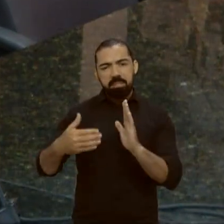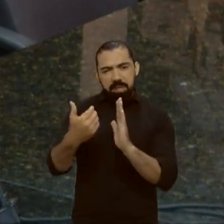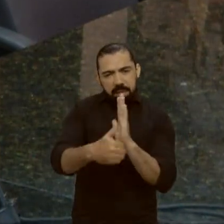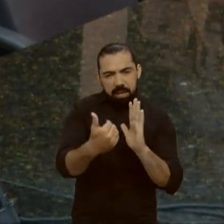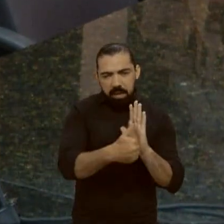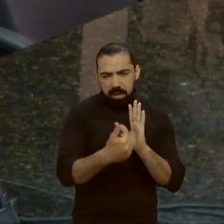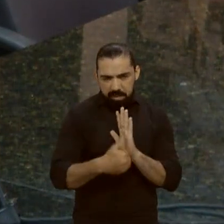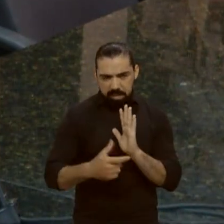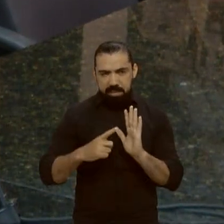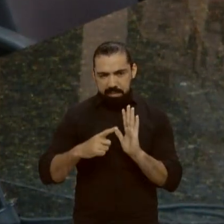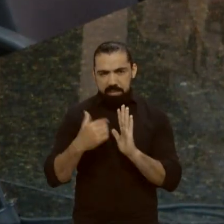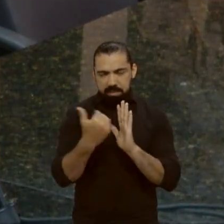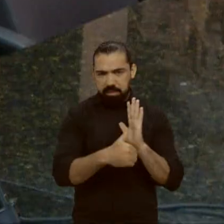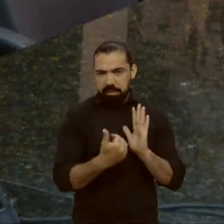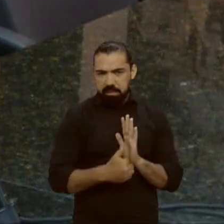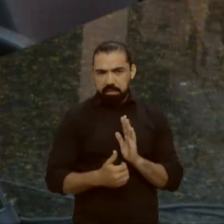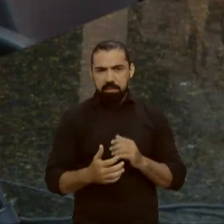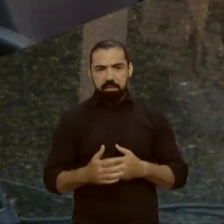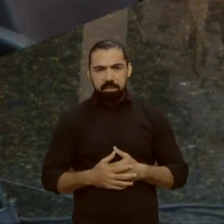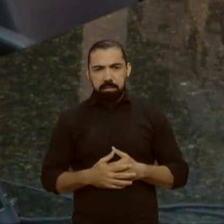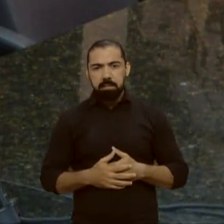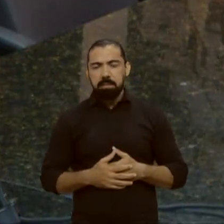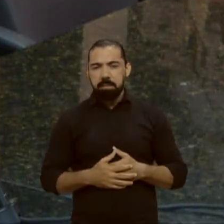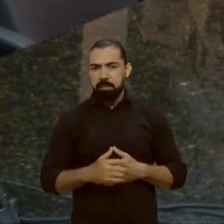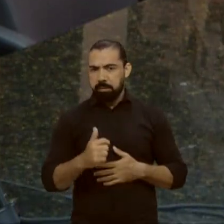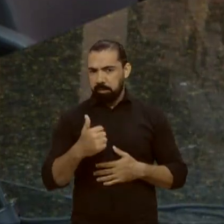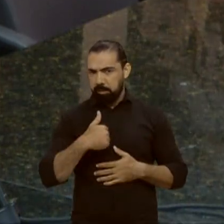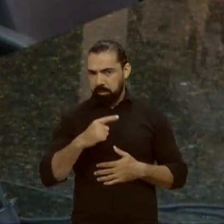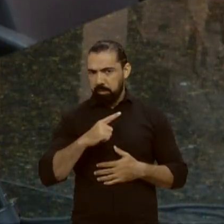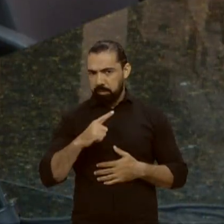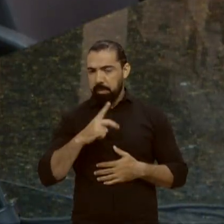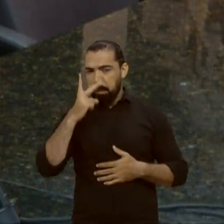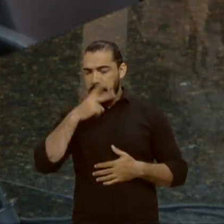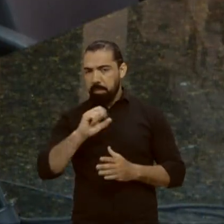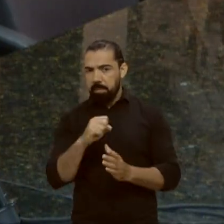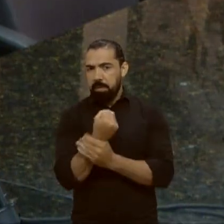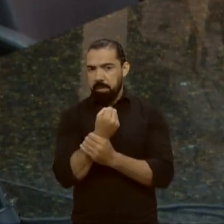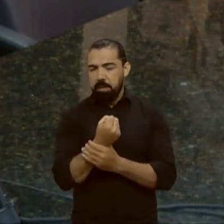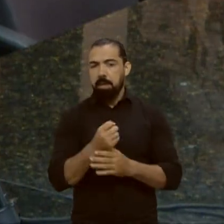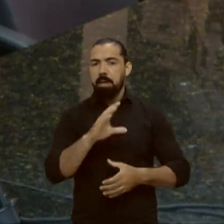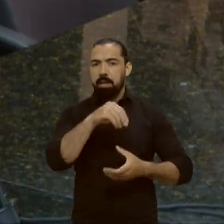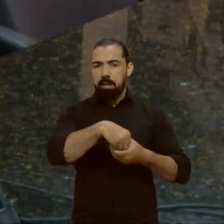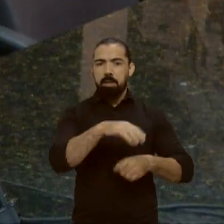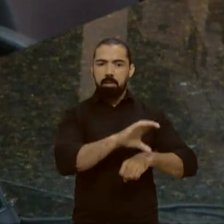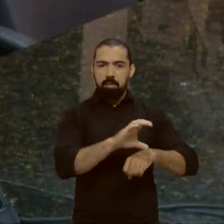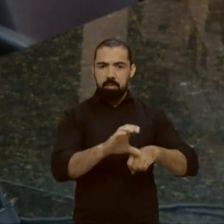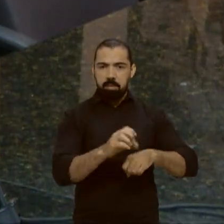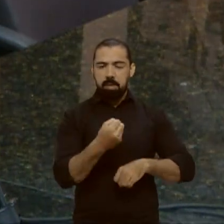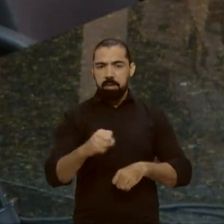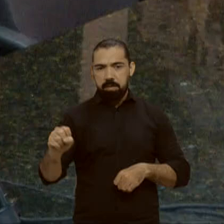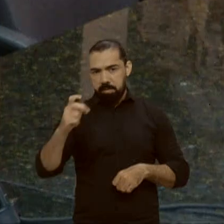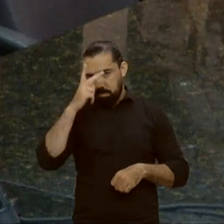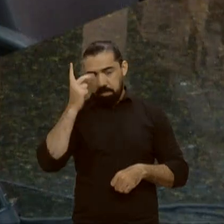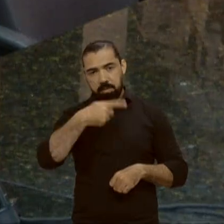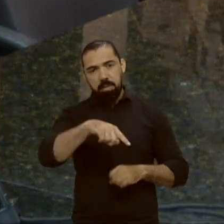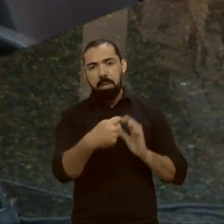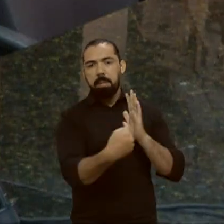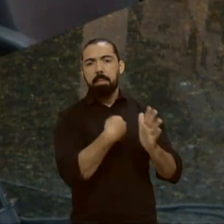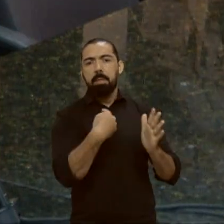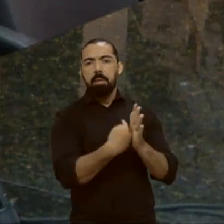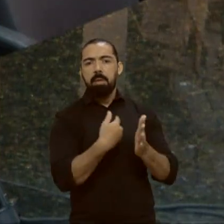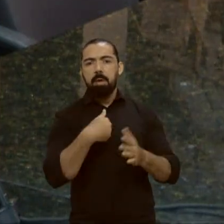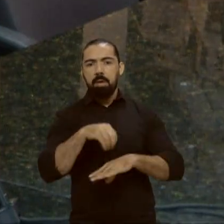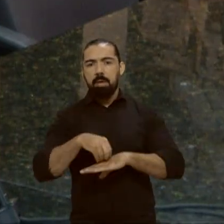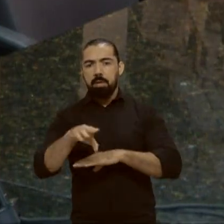no Black Friday, eu tenho a mesma garantia prevista no Código de Defesa do Consumidor? São perguntas que muita gente me pergunta, e agora eu